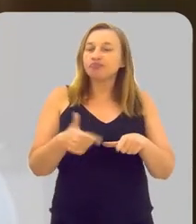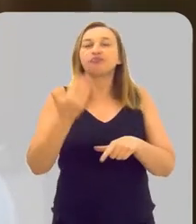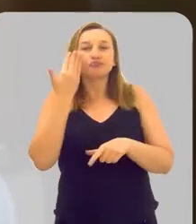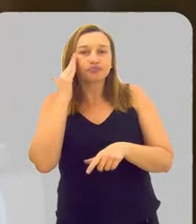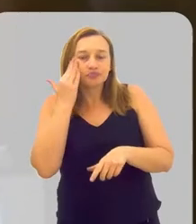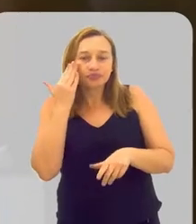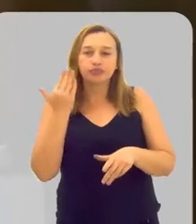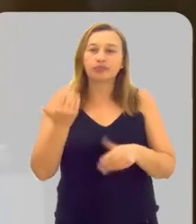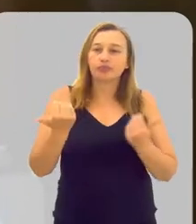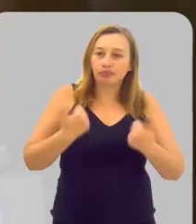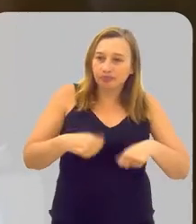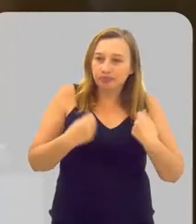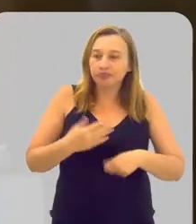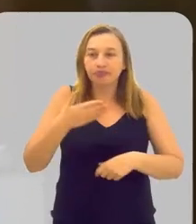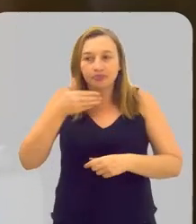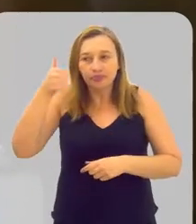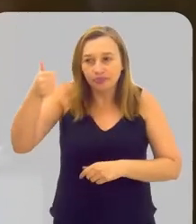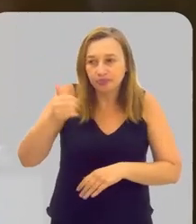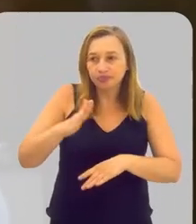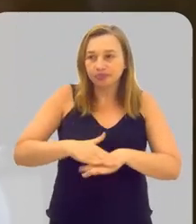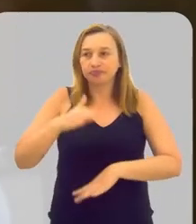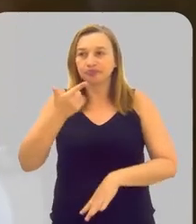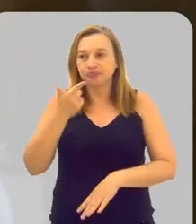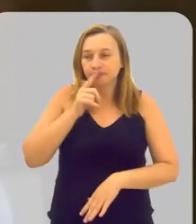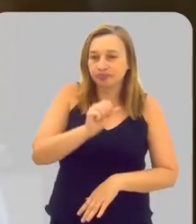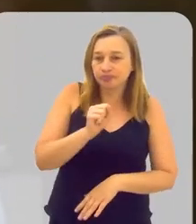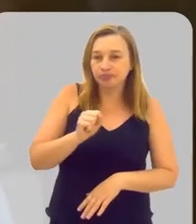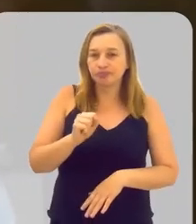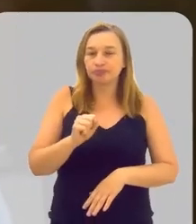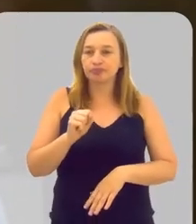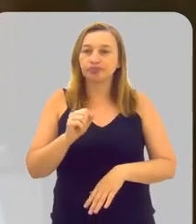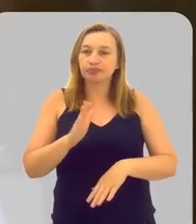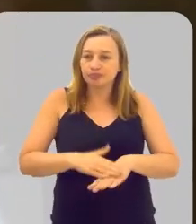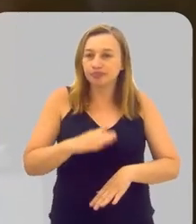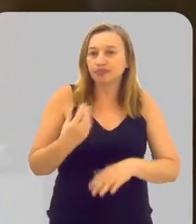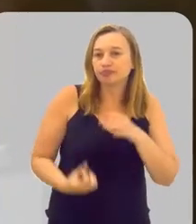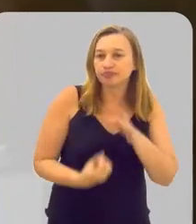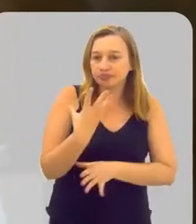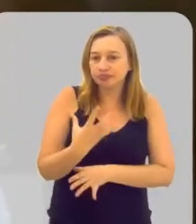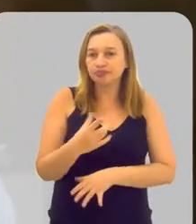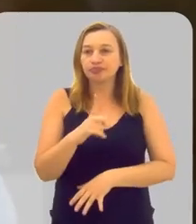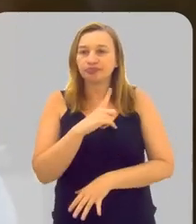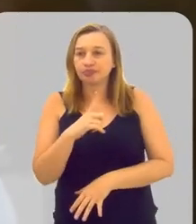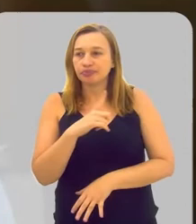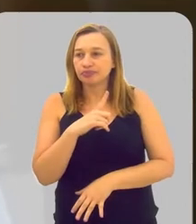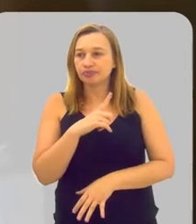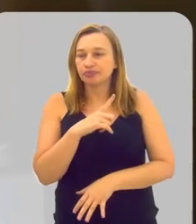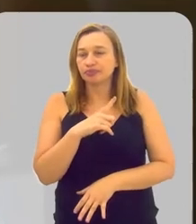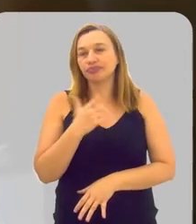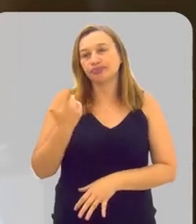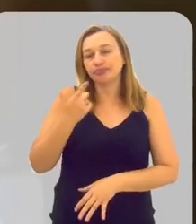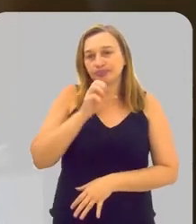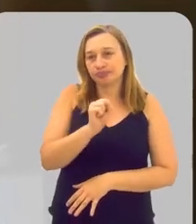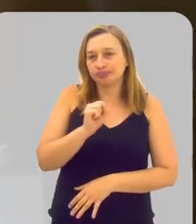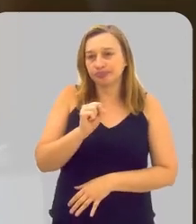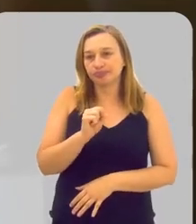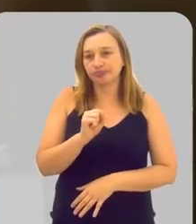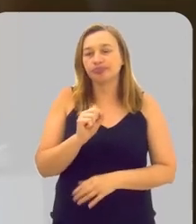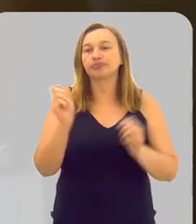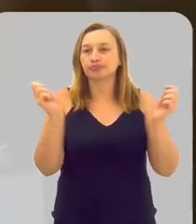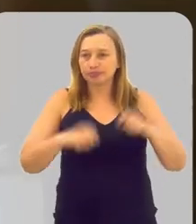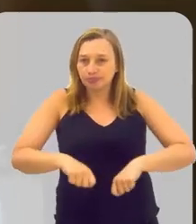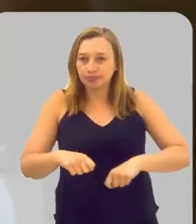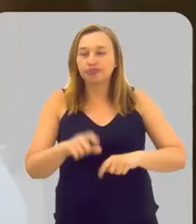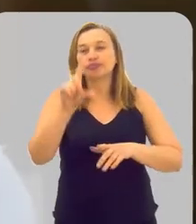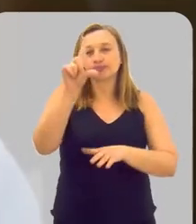e entender o que precisa melhorar para conseguir ter mais agentes, ter mais produtores e conseguir,